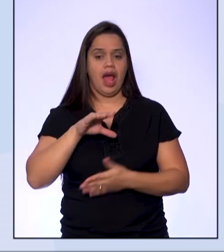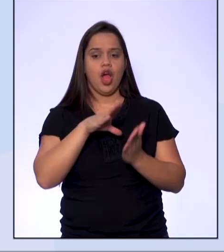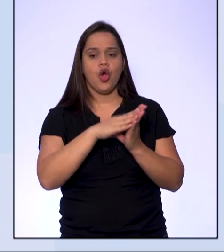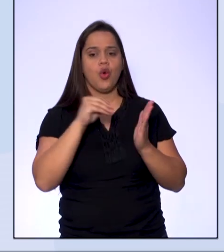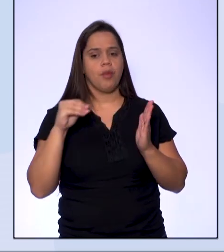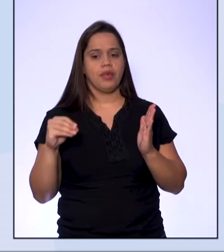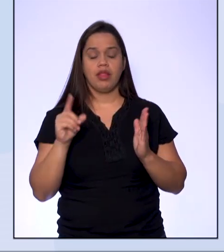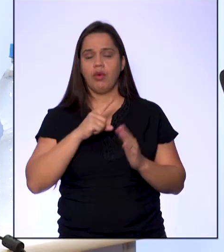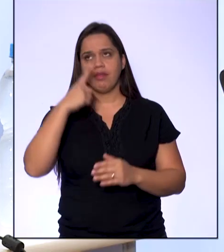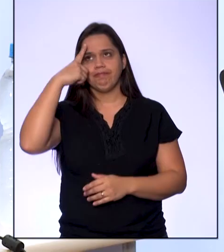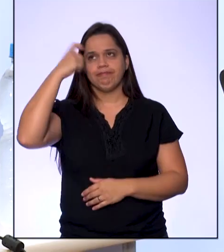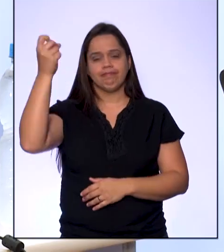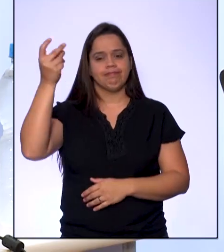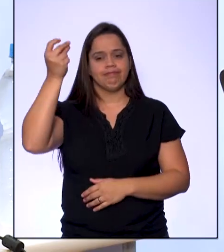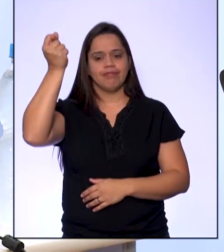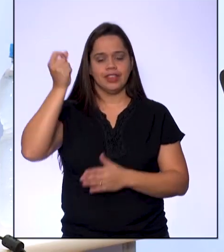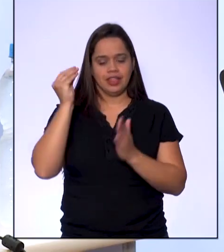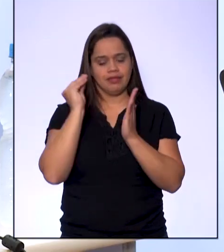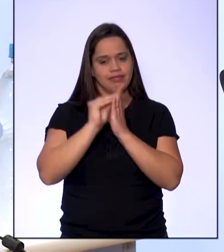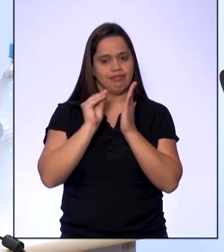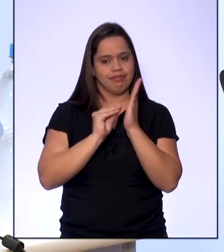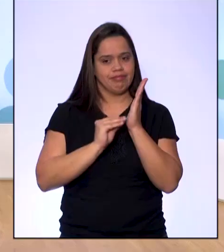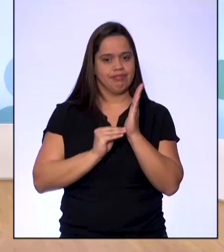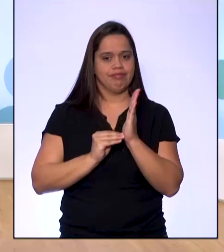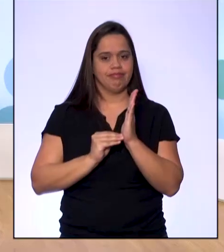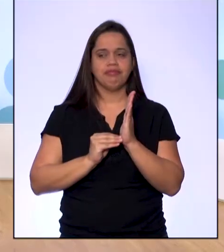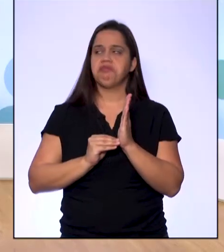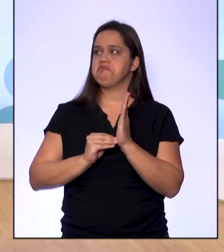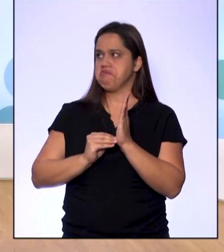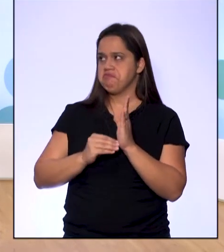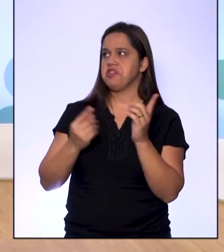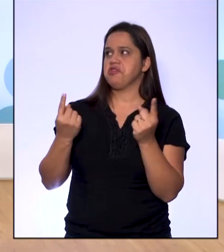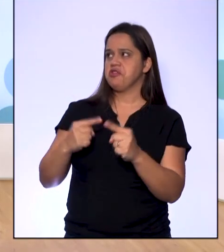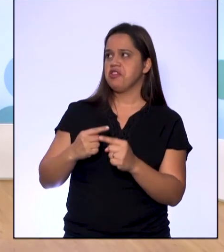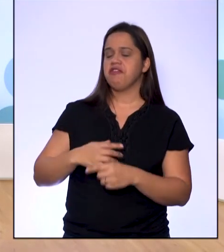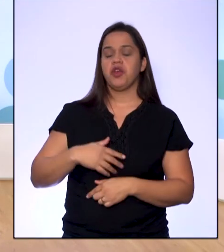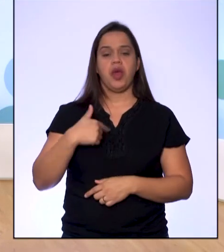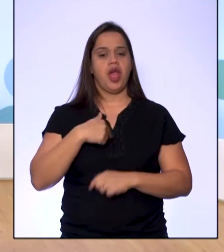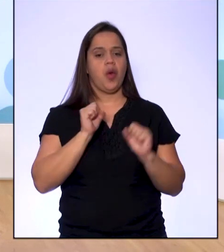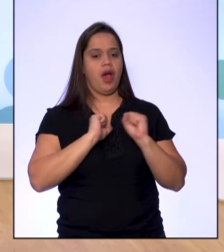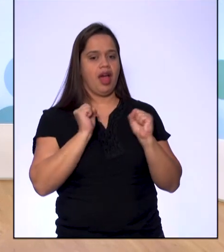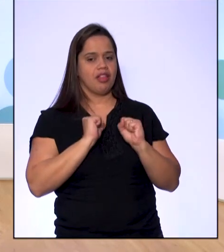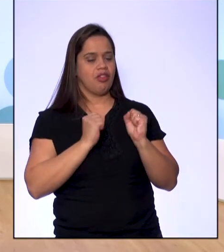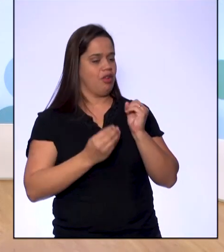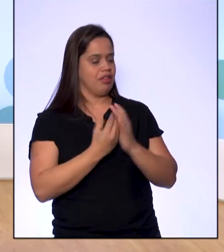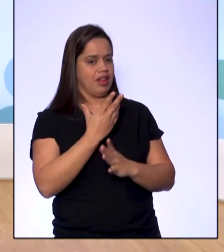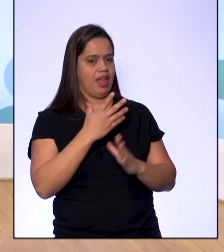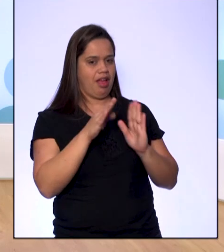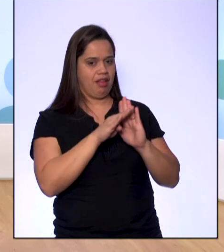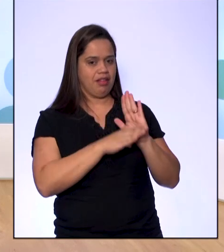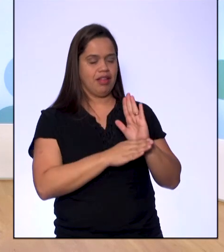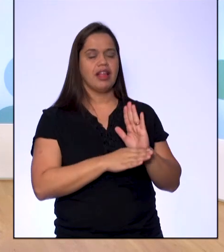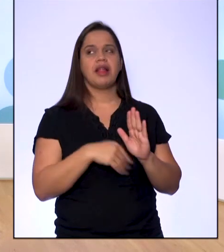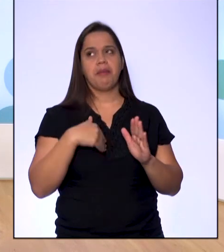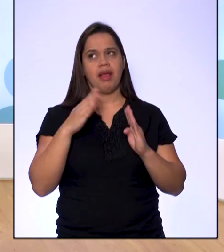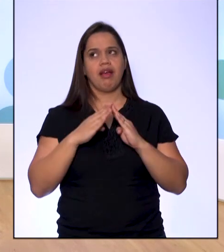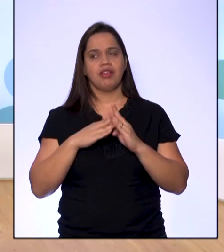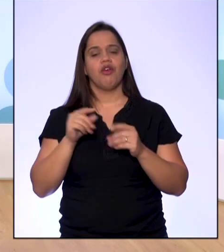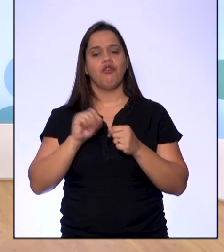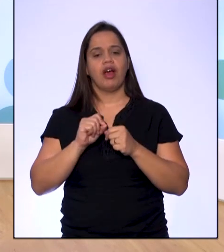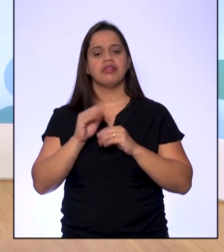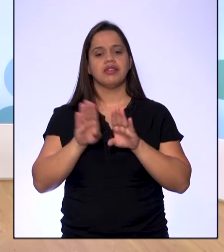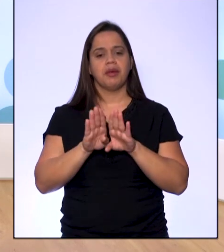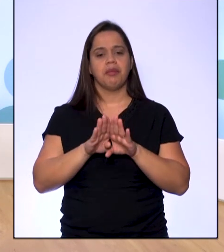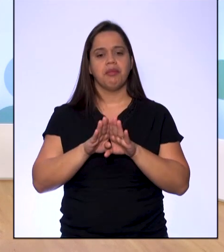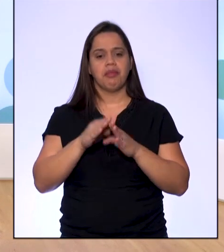de vocês. Nossa, que desafio, hein? Desafio. Nossa, que Eu adoro bacana. criar receita, adoro criar as coisas. De vez em quando eu crio umas coisas meio malucas lá em